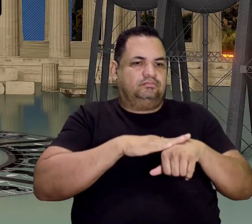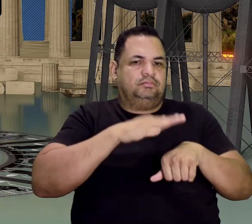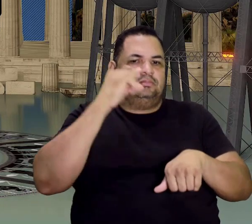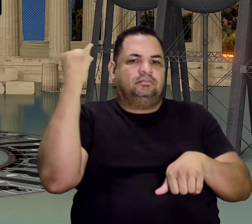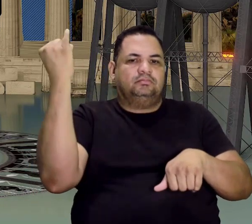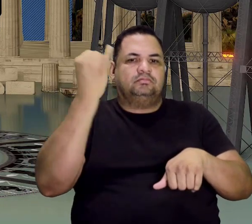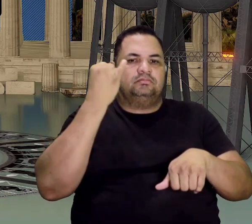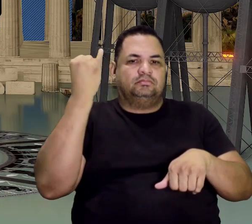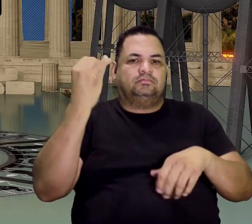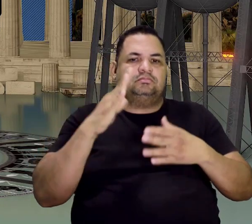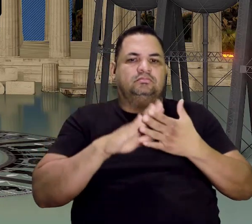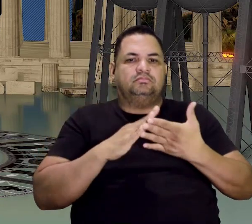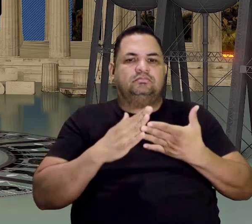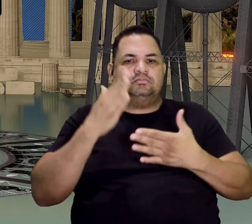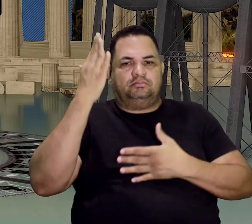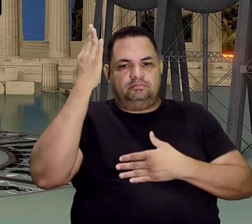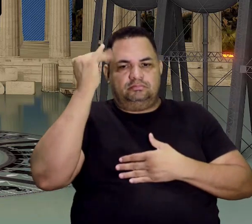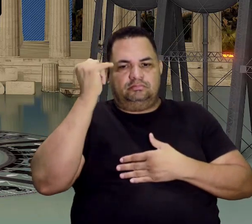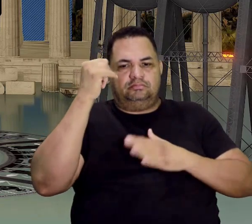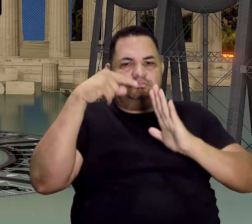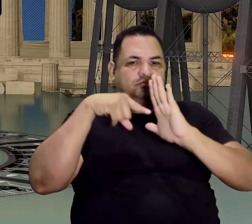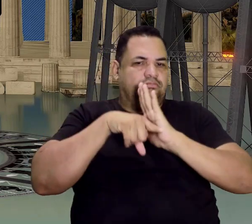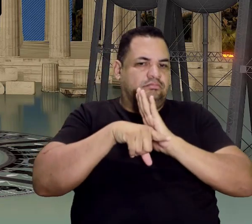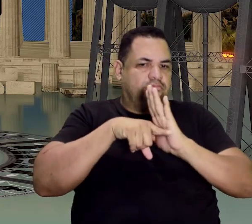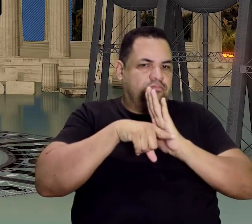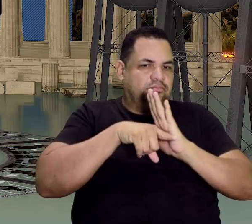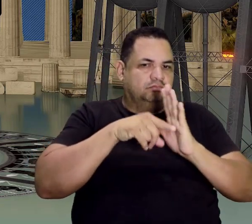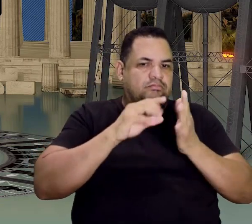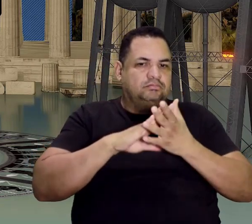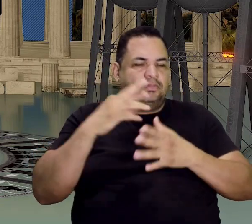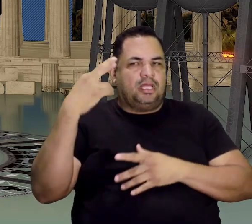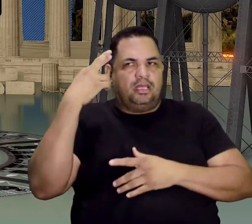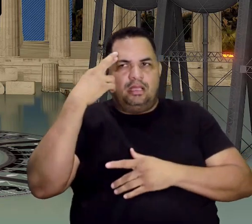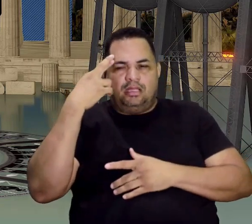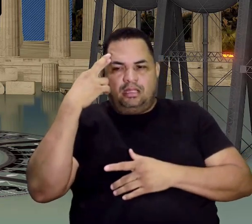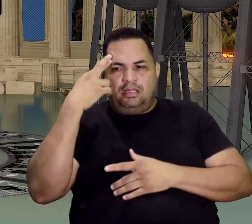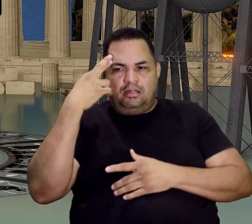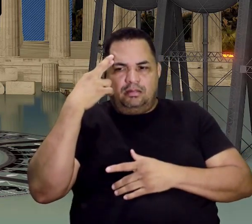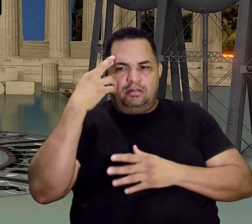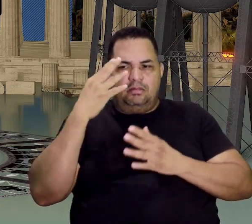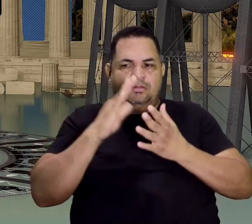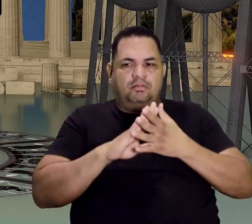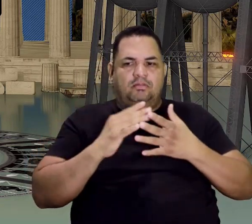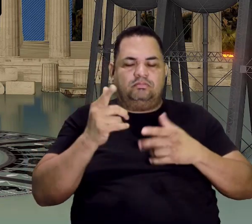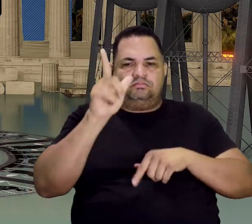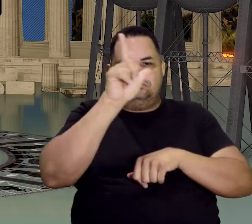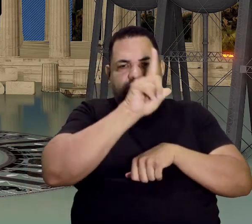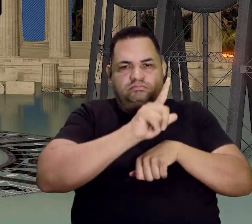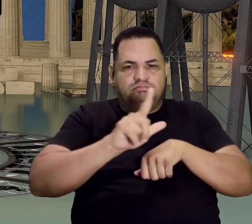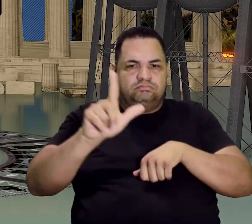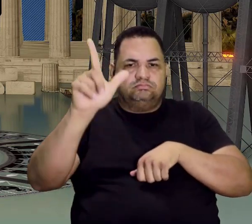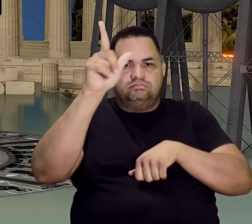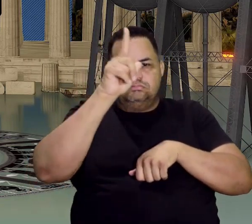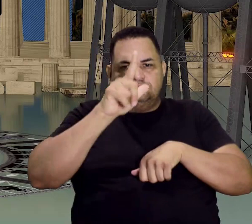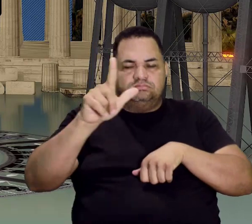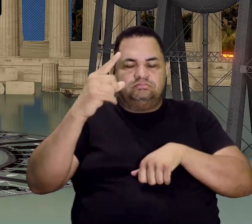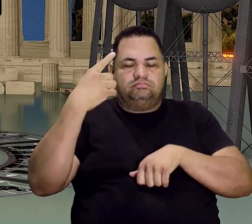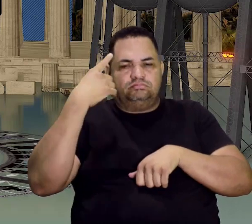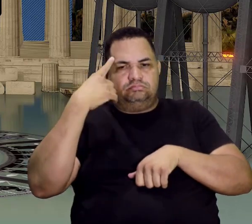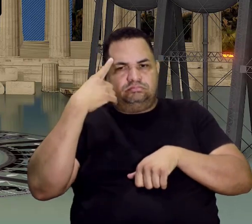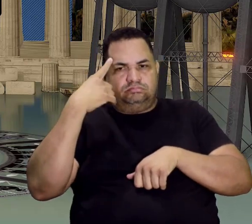Então, saiba tomar, tá? Analise, reflita, raciocínio lógico, reúne os